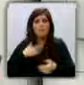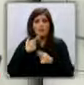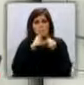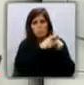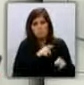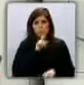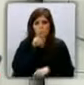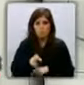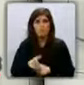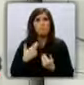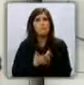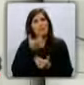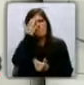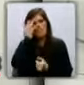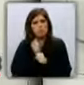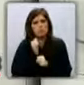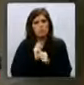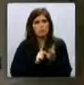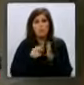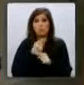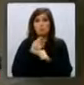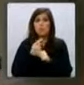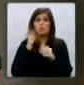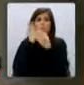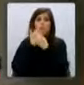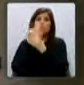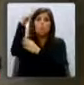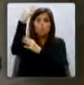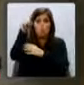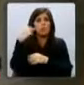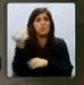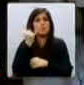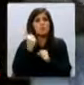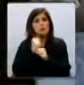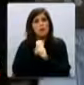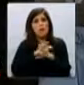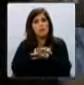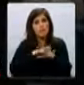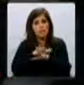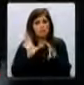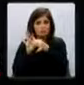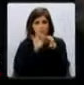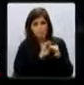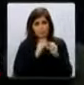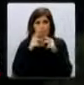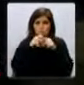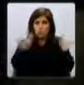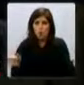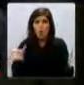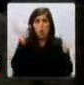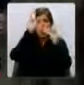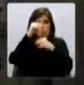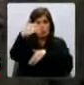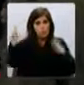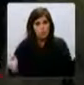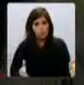também o trabalho dos técnicos, porque é aberto um só processo sobre o qual as instituições trabalham em rede. Na inauguração do novo edifício,